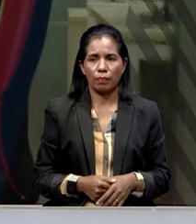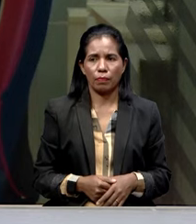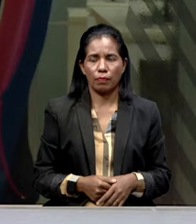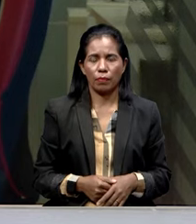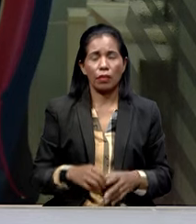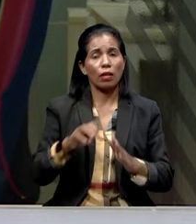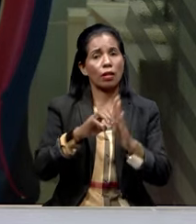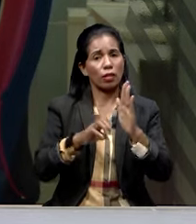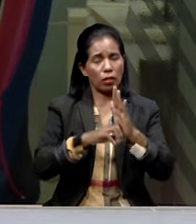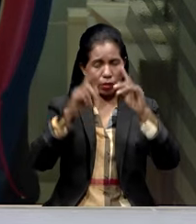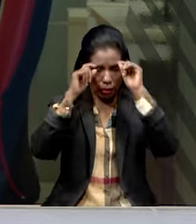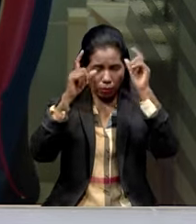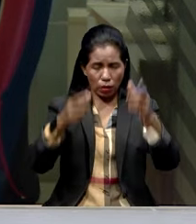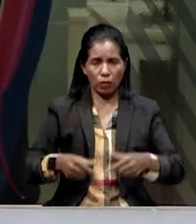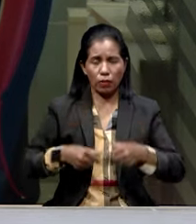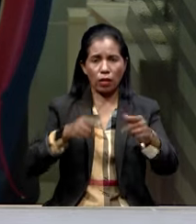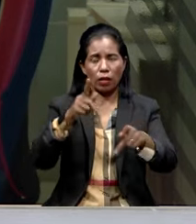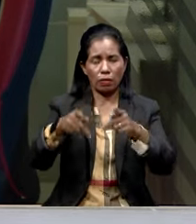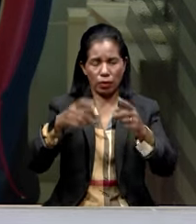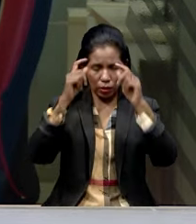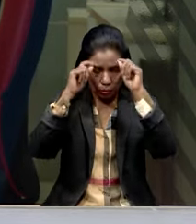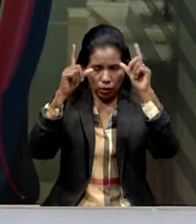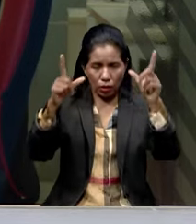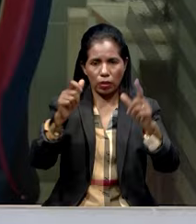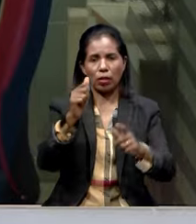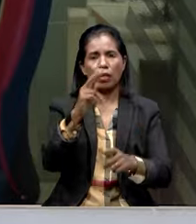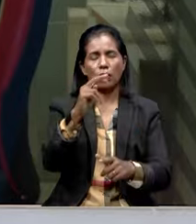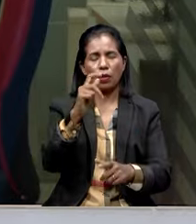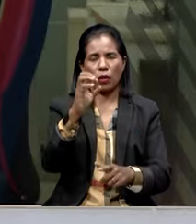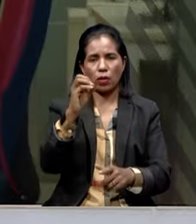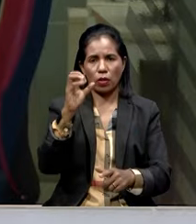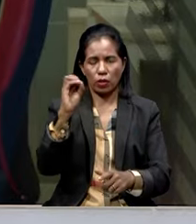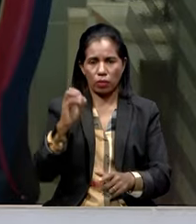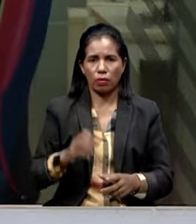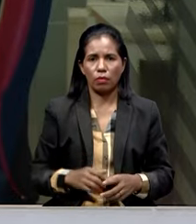Estado Timor-Leste atribui cidadania timorense a António Guterres.